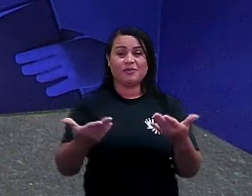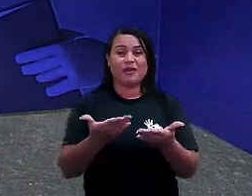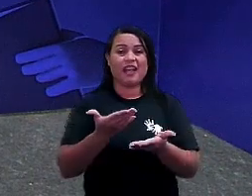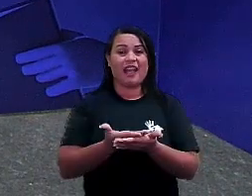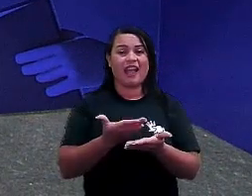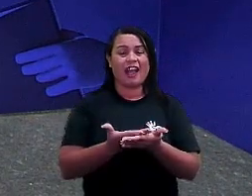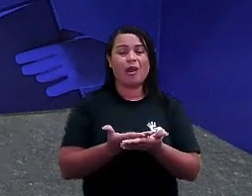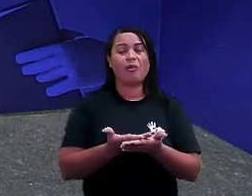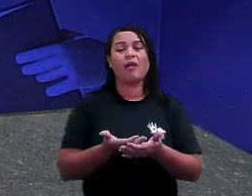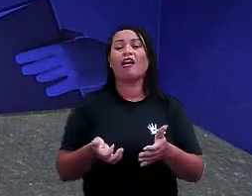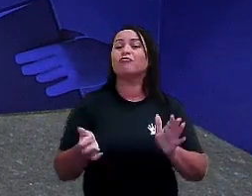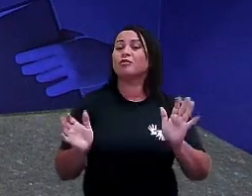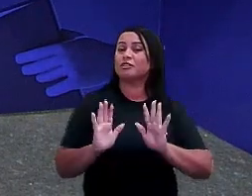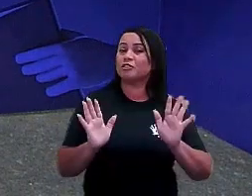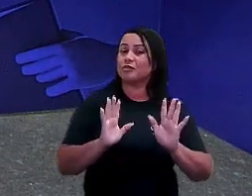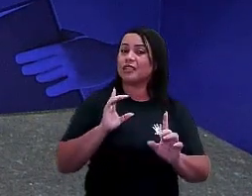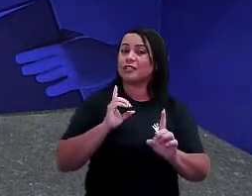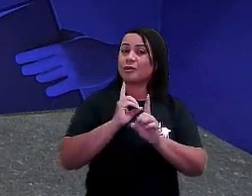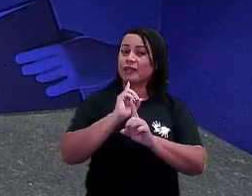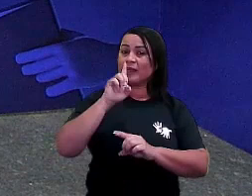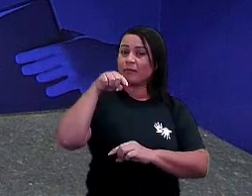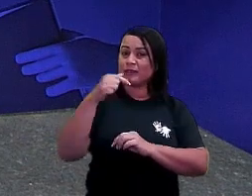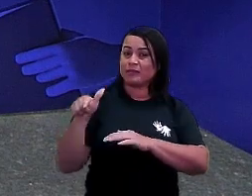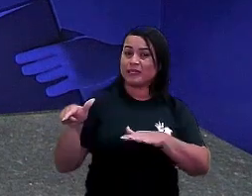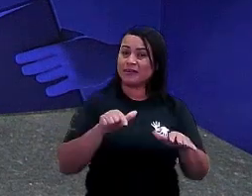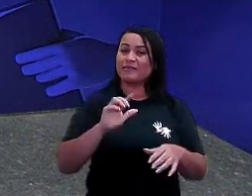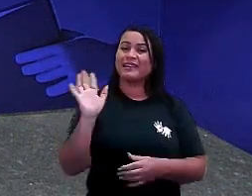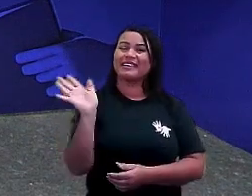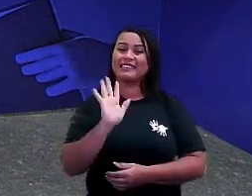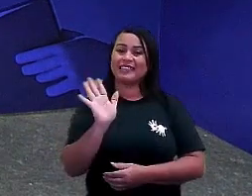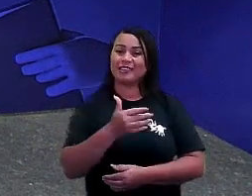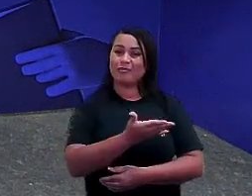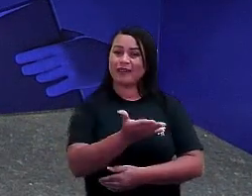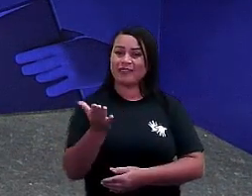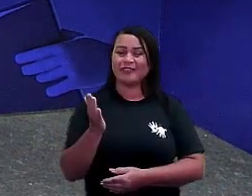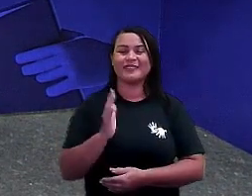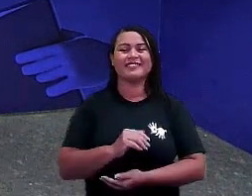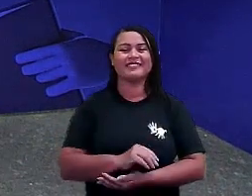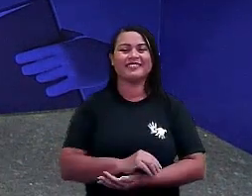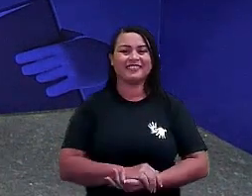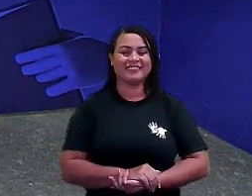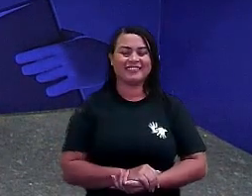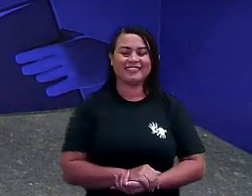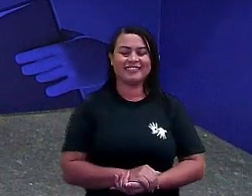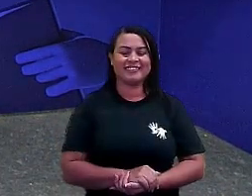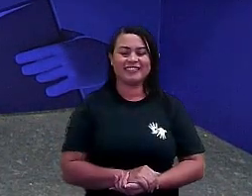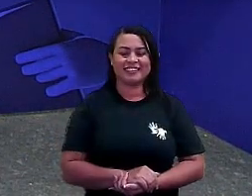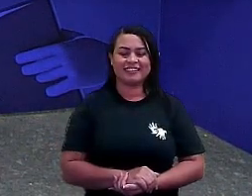Vou me despedindo, mas a gente se encontra, viu, na próxima semana. Tchau, tchau para todos e até a próxima.